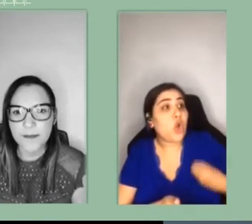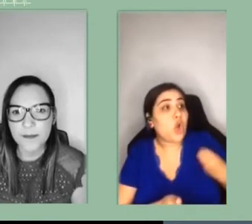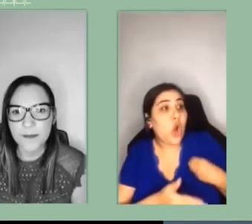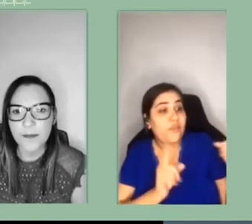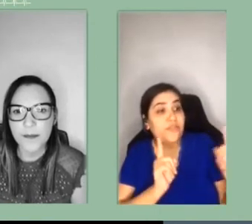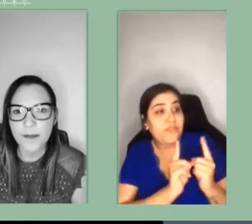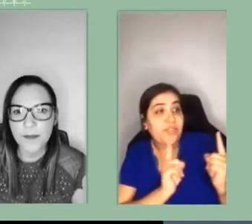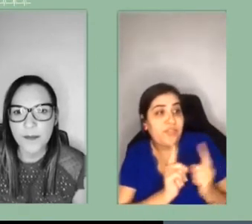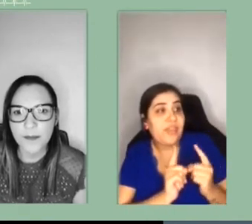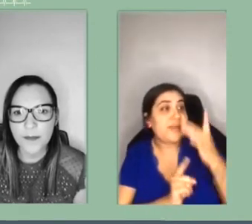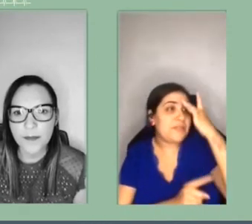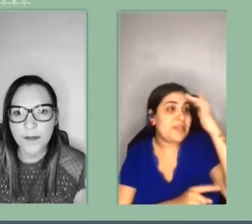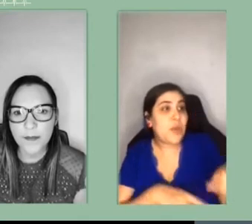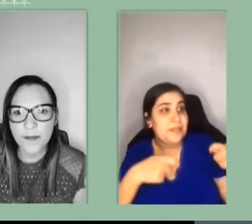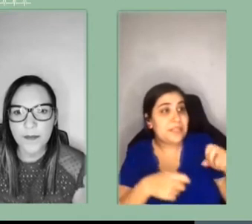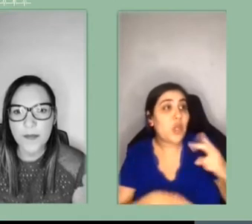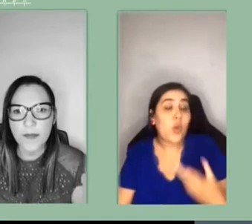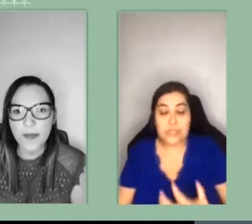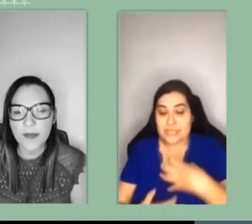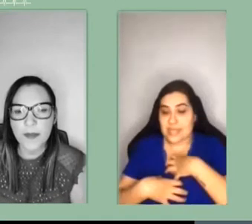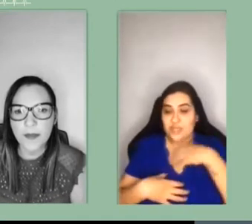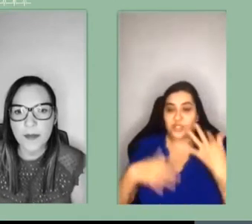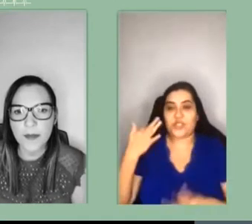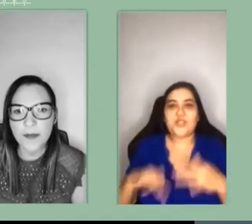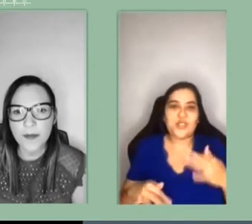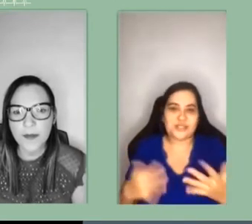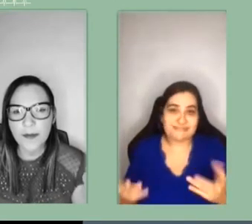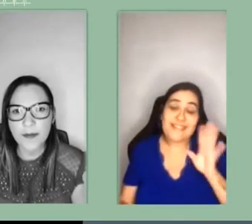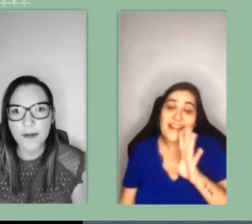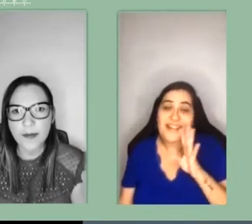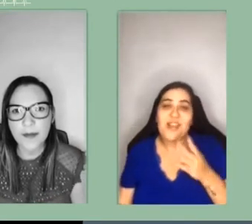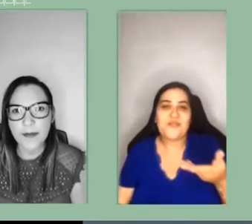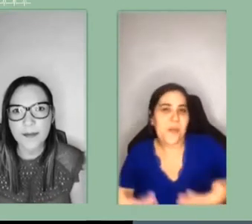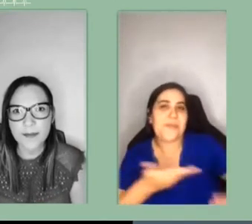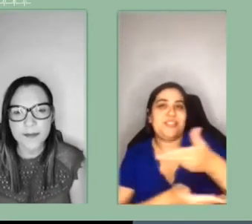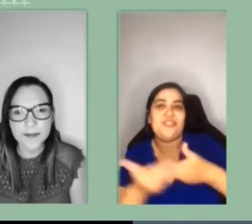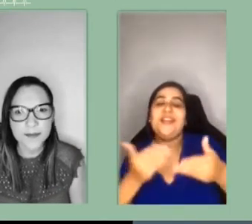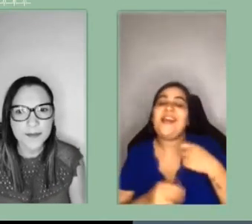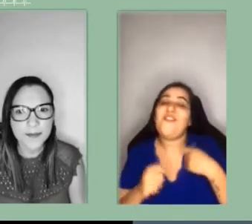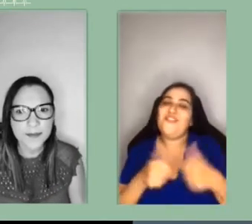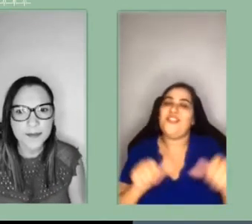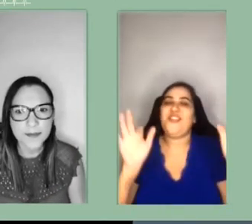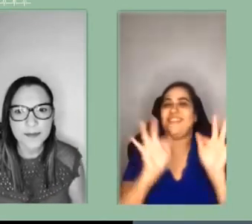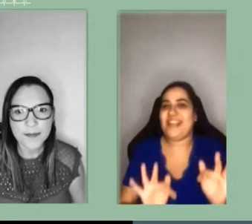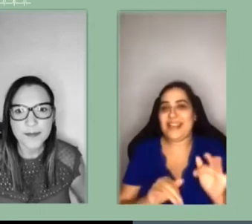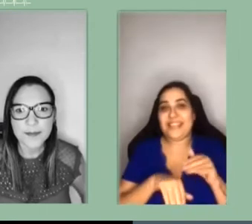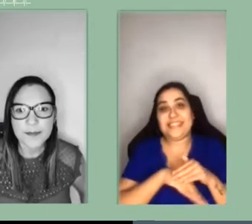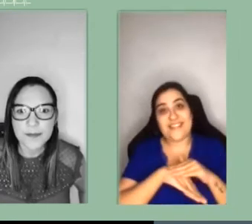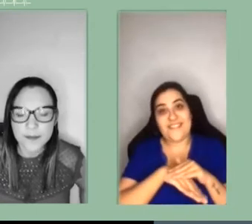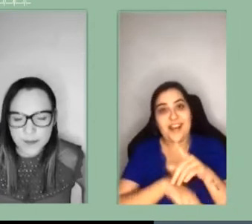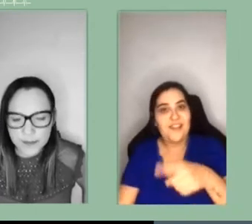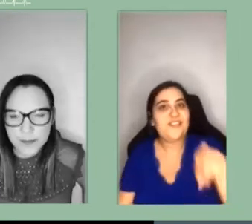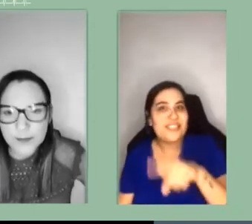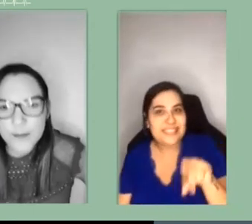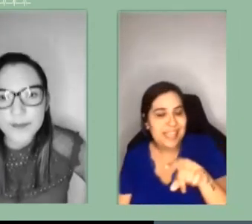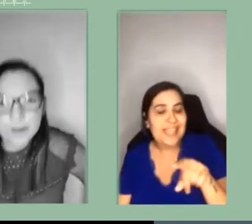gente sente essa dor, né? Isso é muito legal poder compartilhar. Eu fico feliz de falar para vocês realmente que